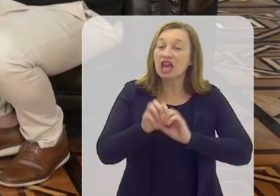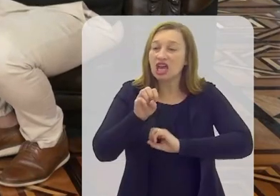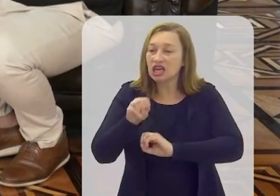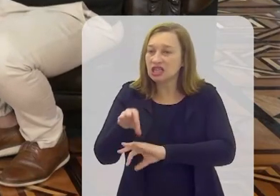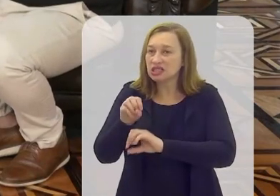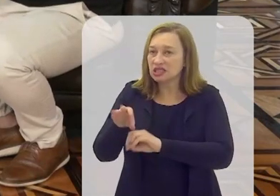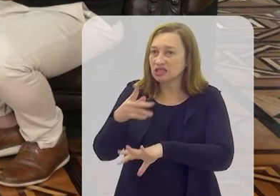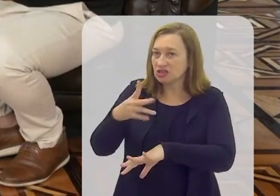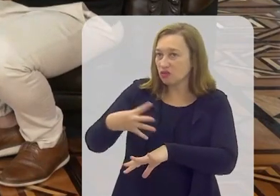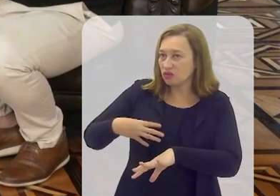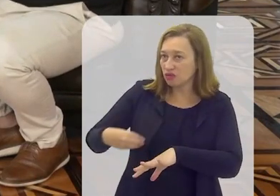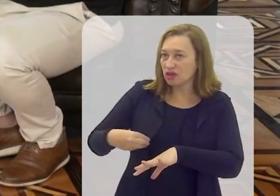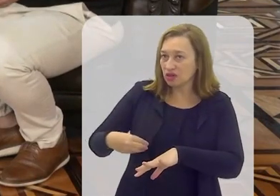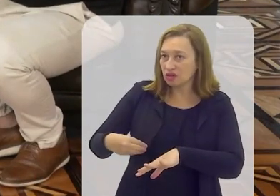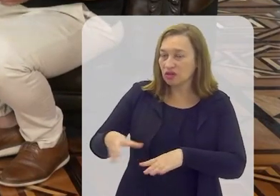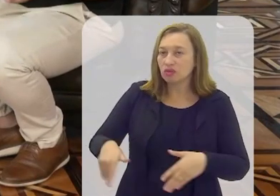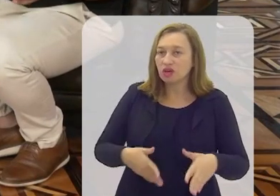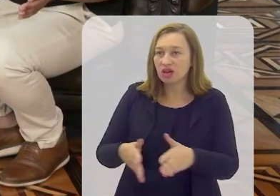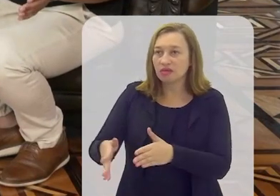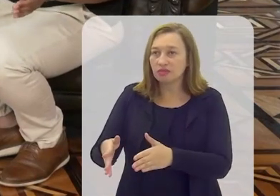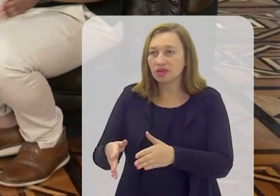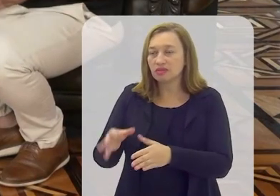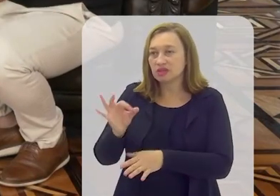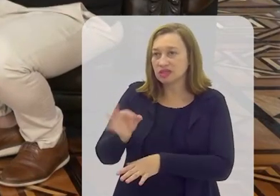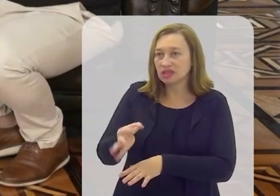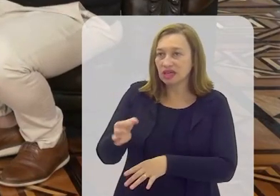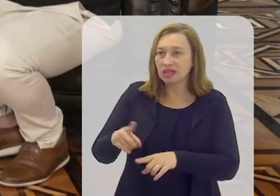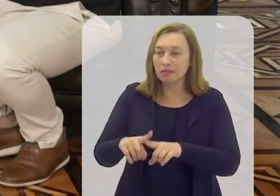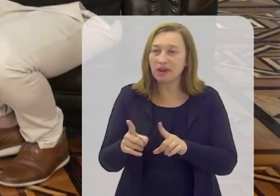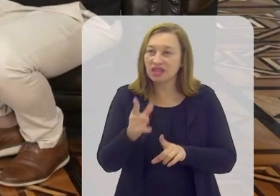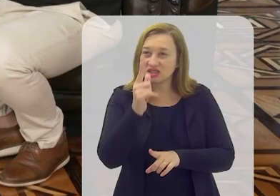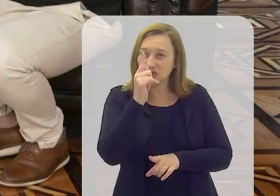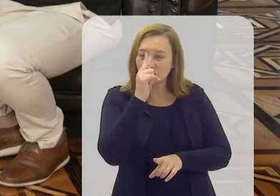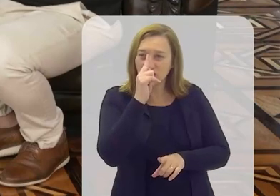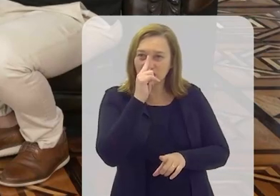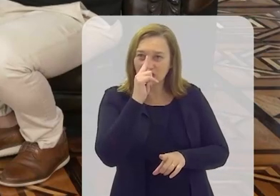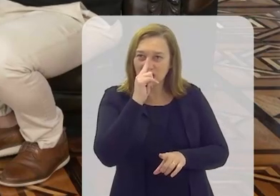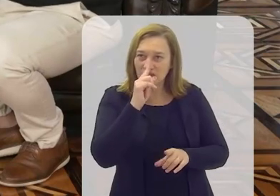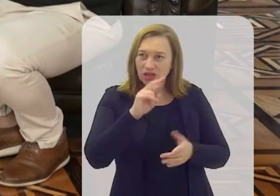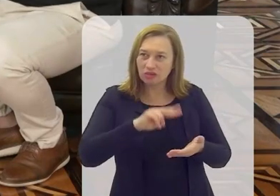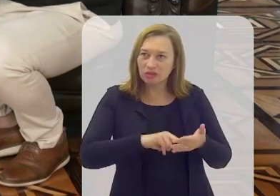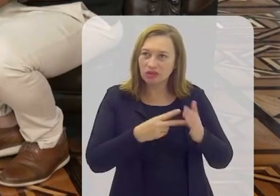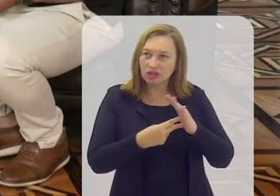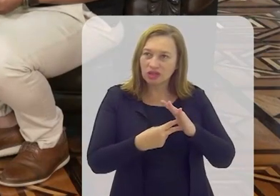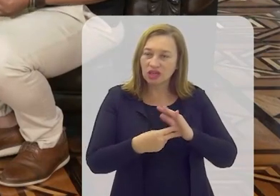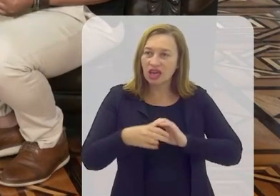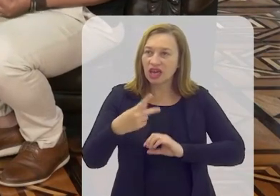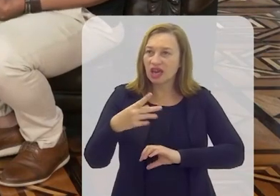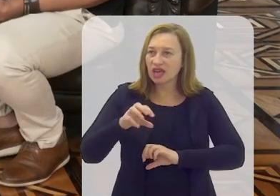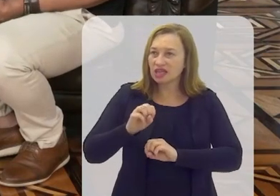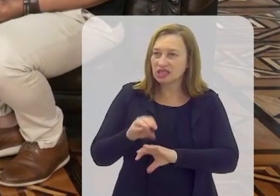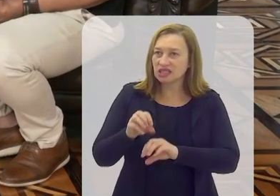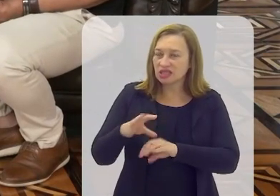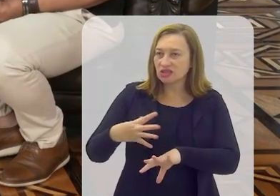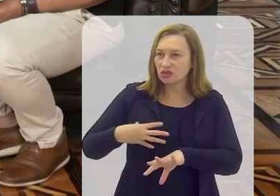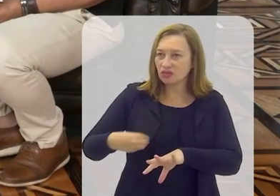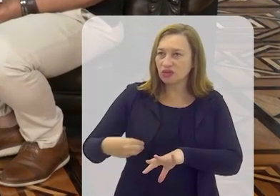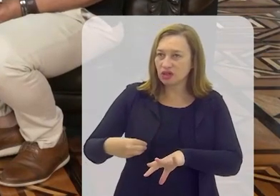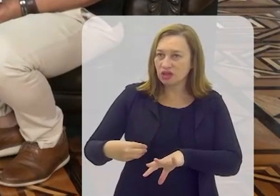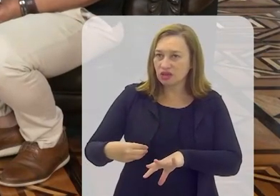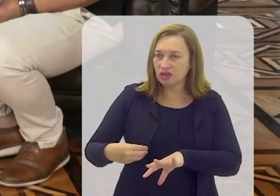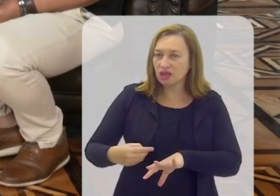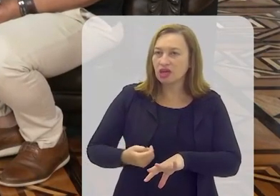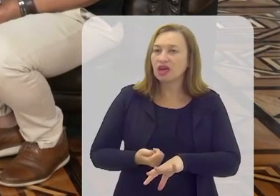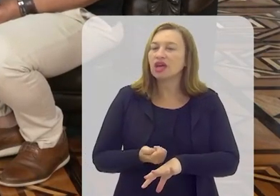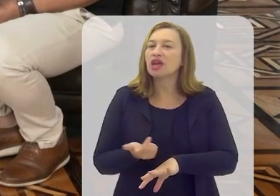diz, ensina teu filho no caminho que deve andar. Mas do original grego não é bem assim que fala. Ensina o teu filho